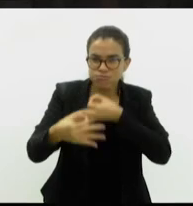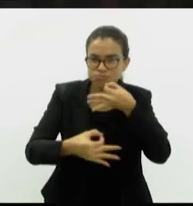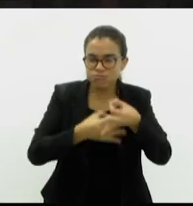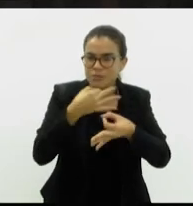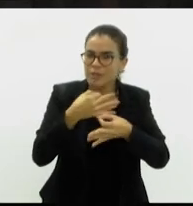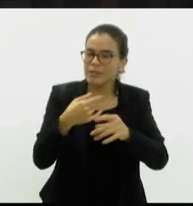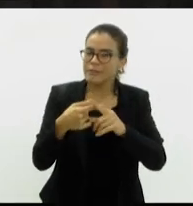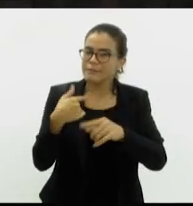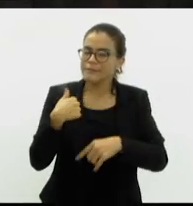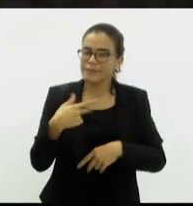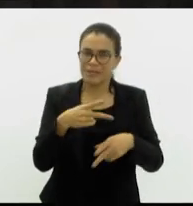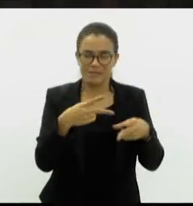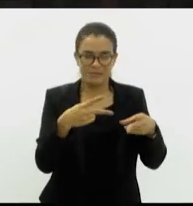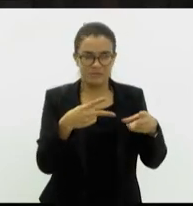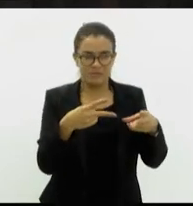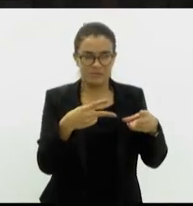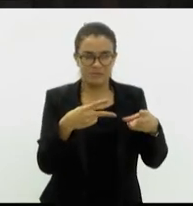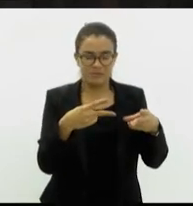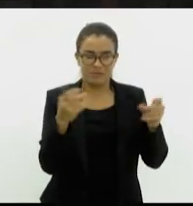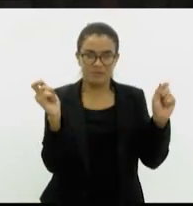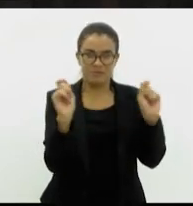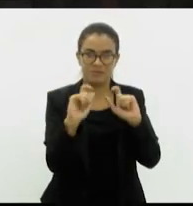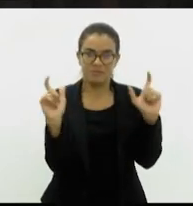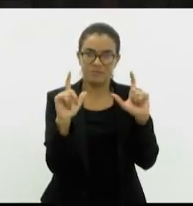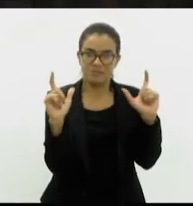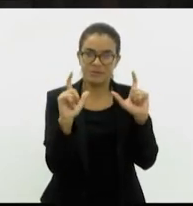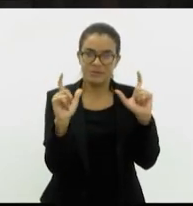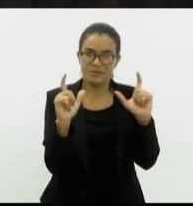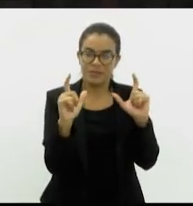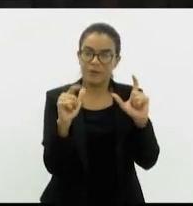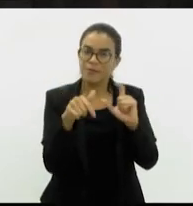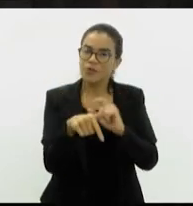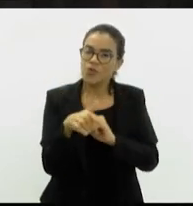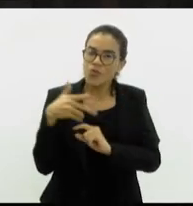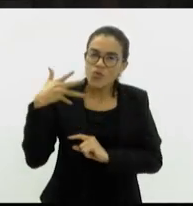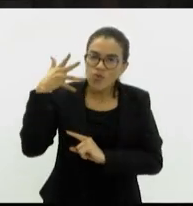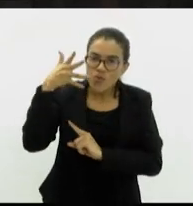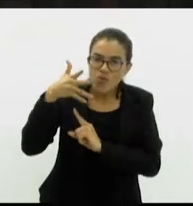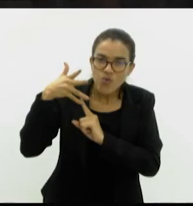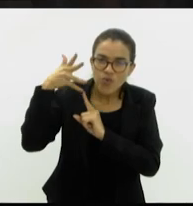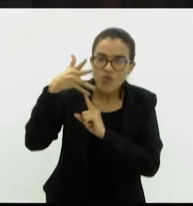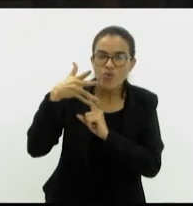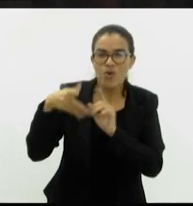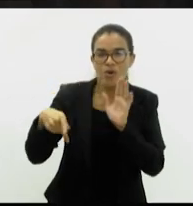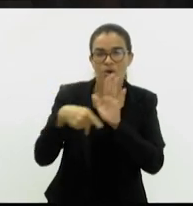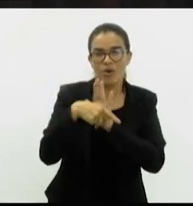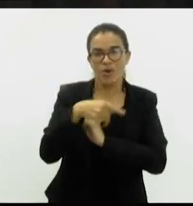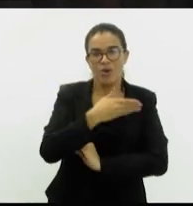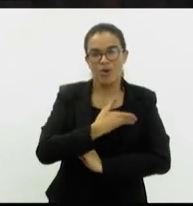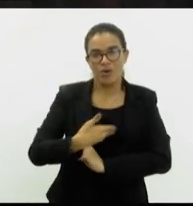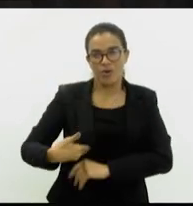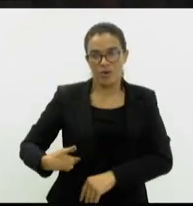chamou atenção sobre esse decreto uma fala do